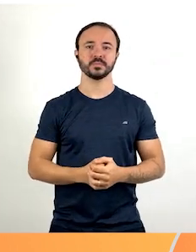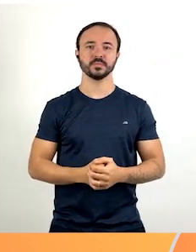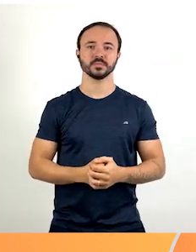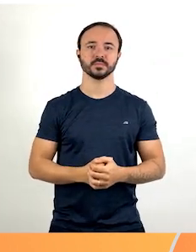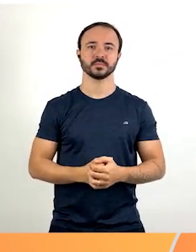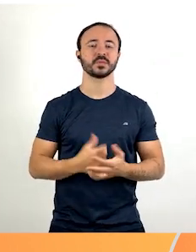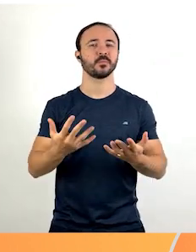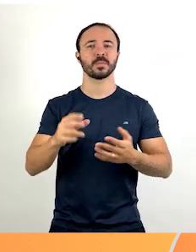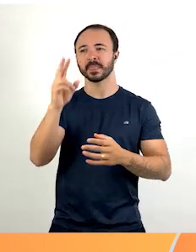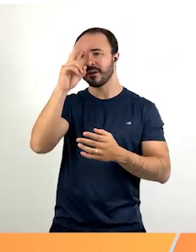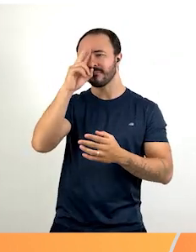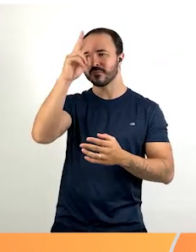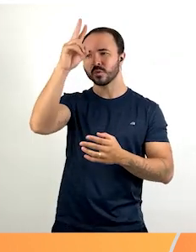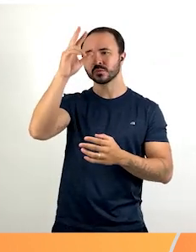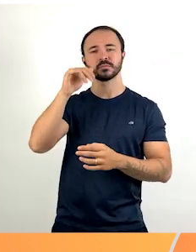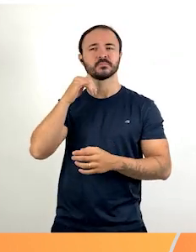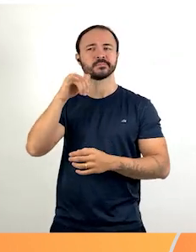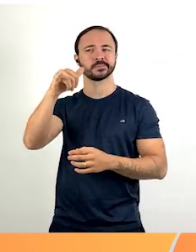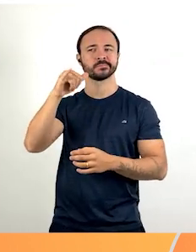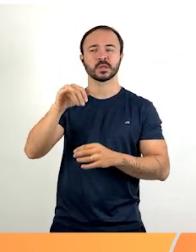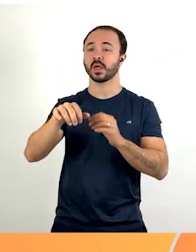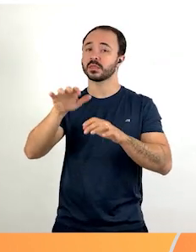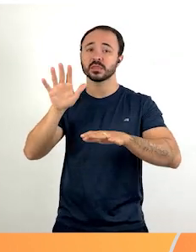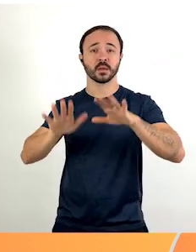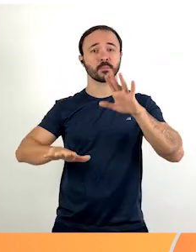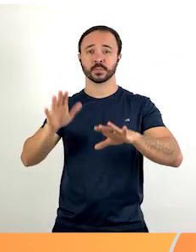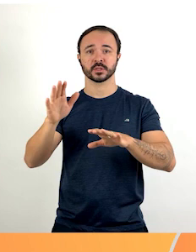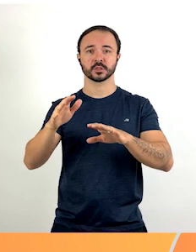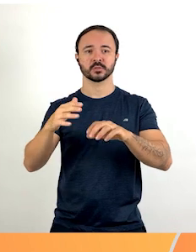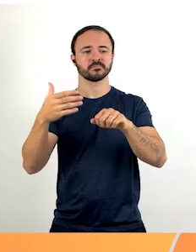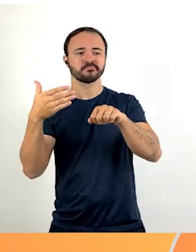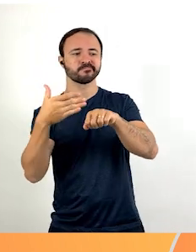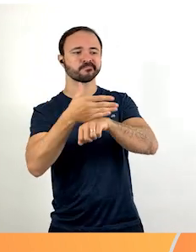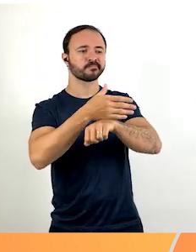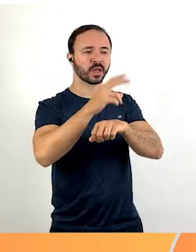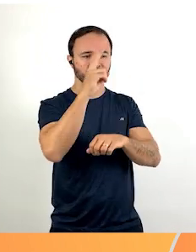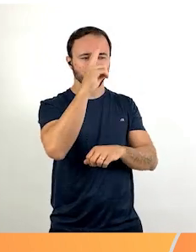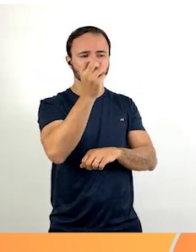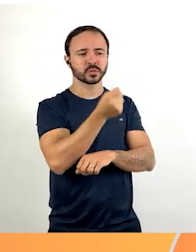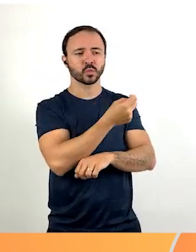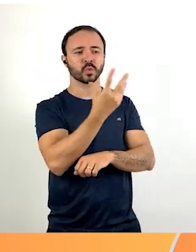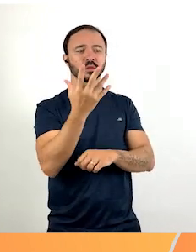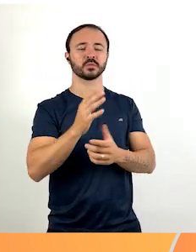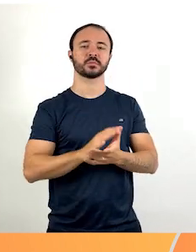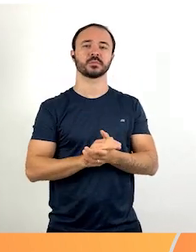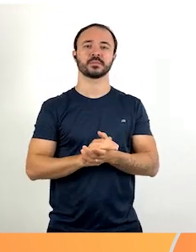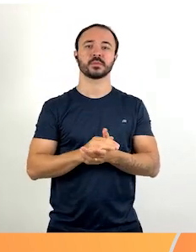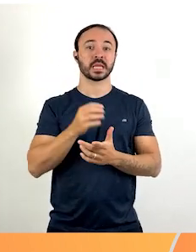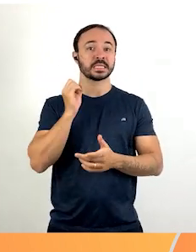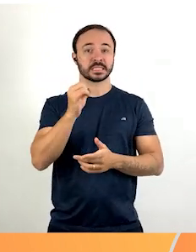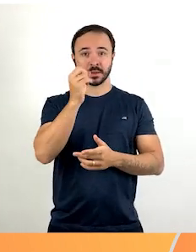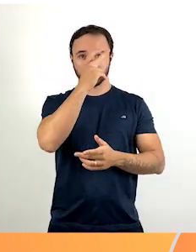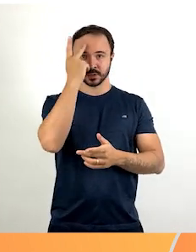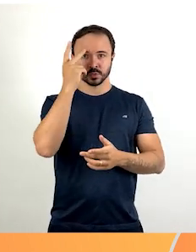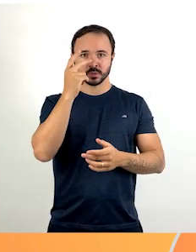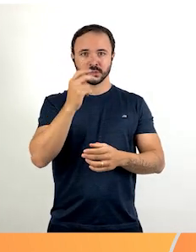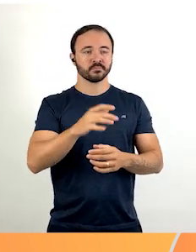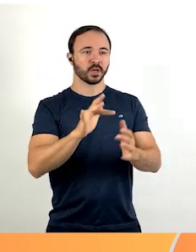corrente através do corpo ou tempo de duração da corrente. Quais são os prejuízos de um choque elétrico por ser